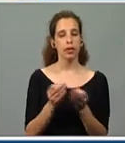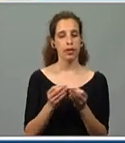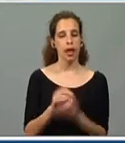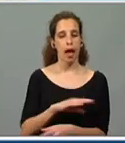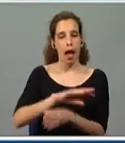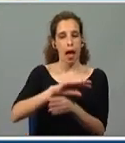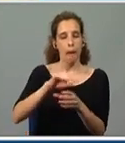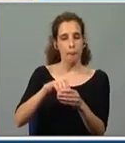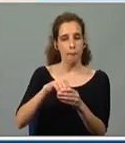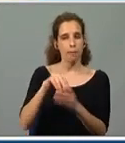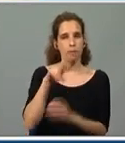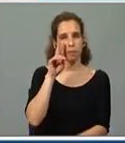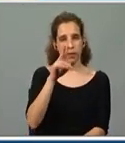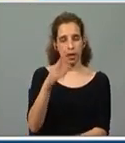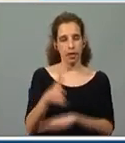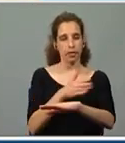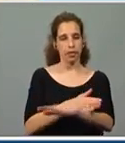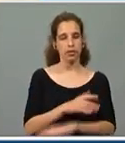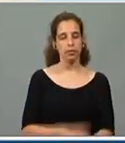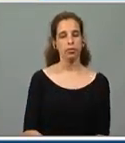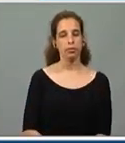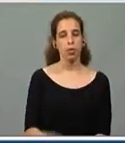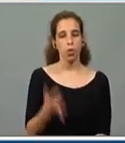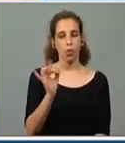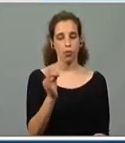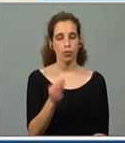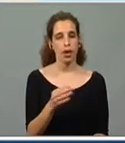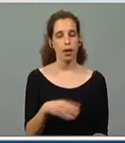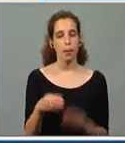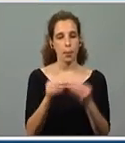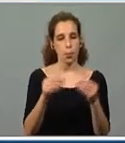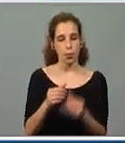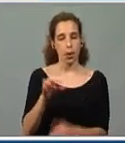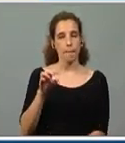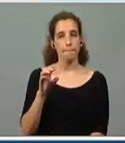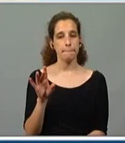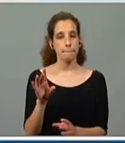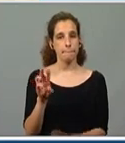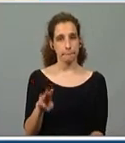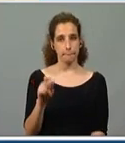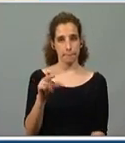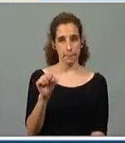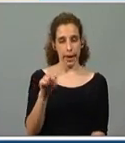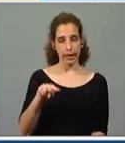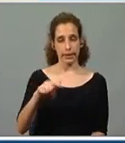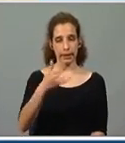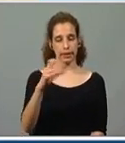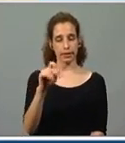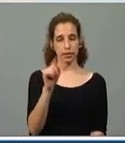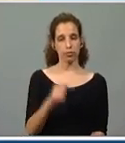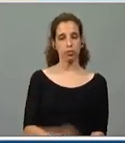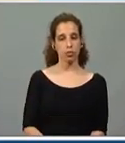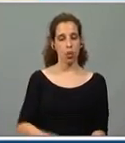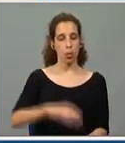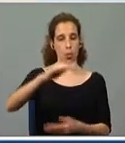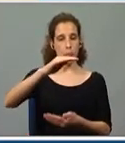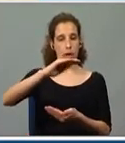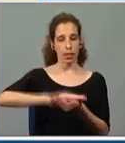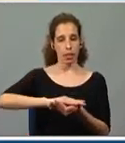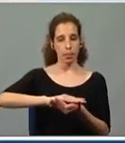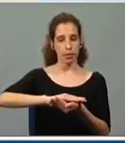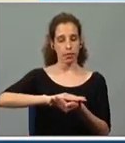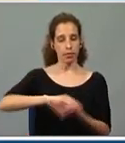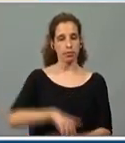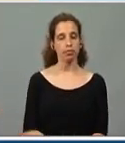à propriedade que nós observámos há pouco. É que o ferro tem propriedades magnéticas. Portanto, vou colocar aqui uma tampa e ao colocar